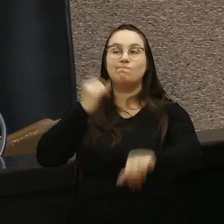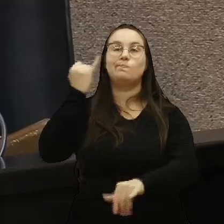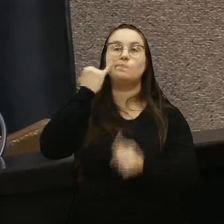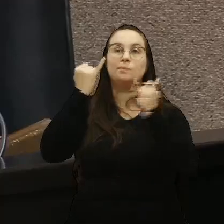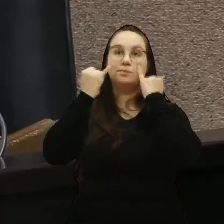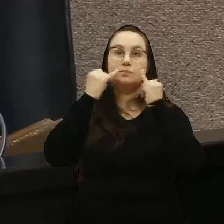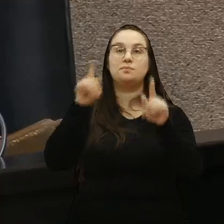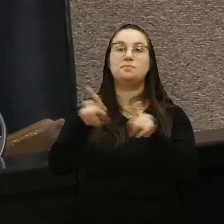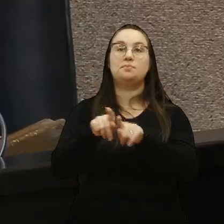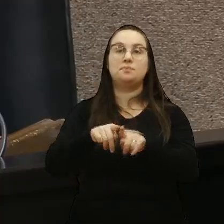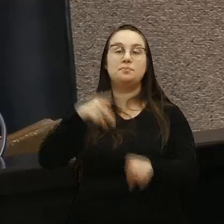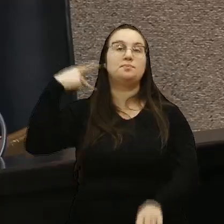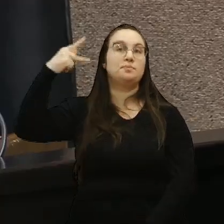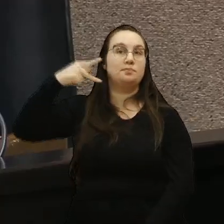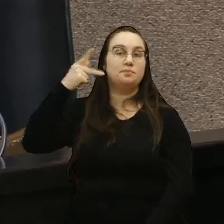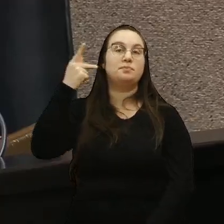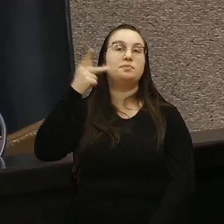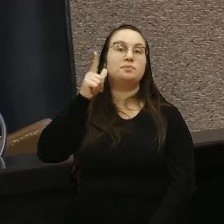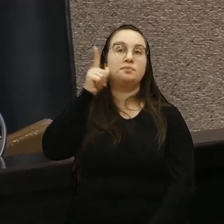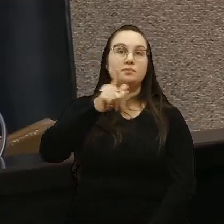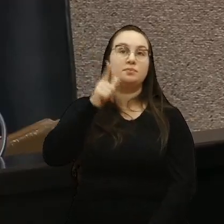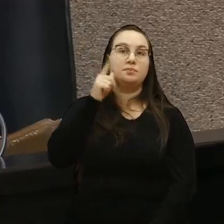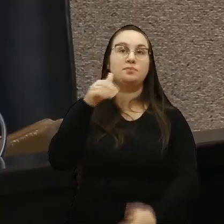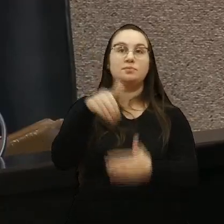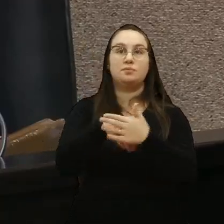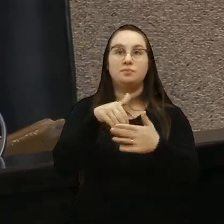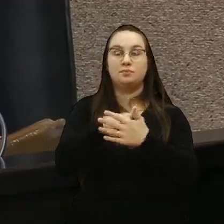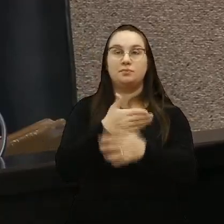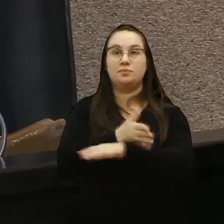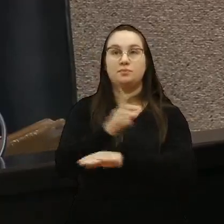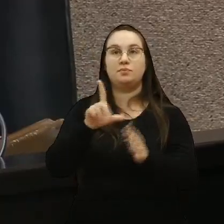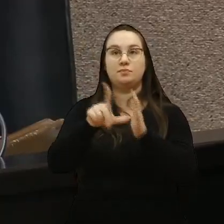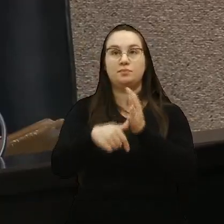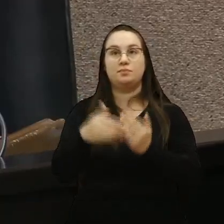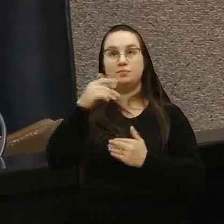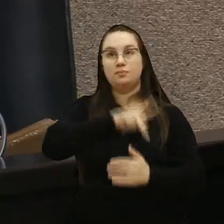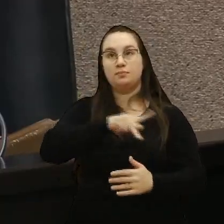vereador Lucas, e vamos votar favorável em seguida, senhor presidente. Obrigada.